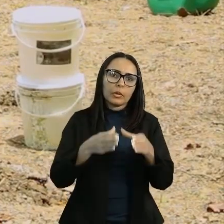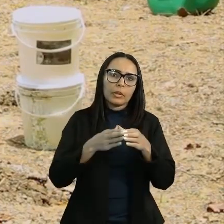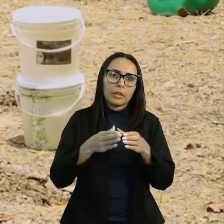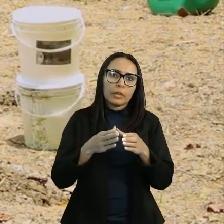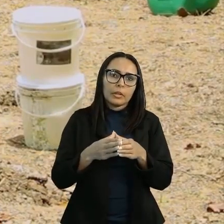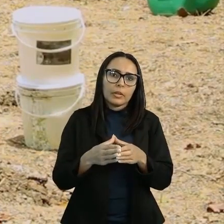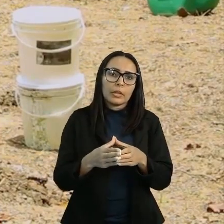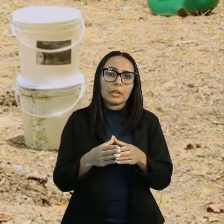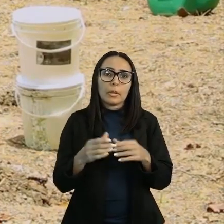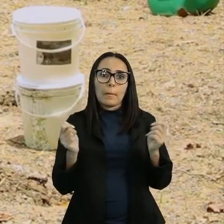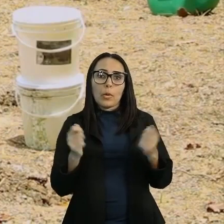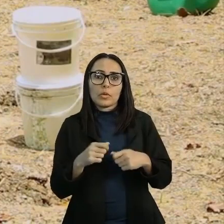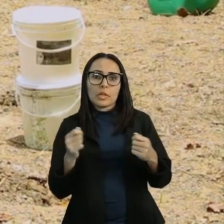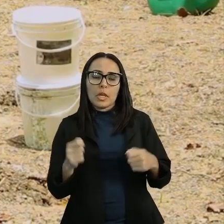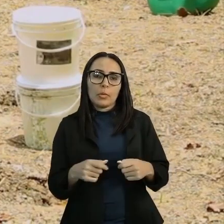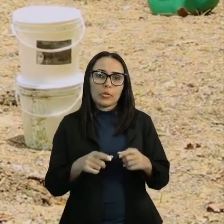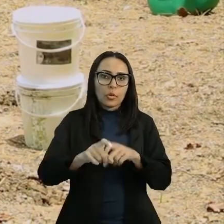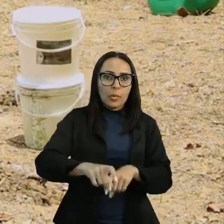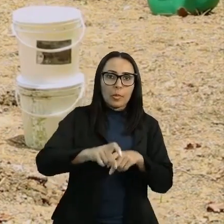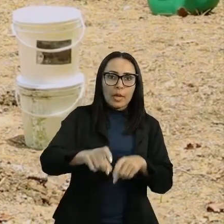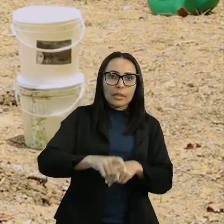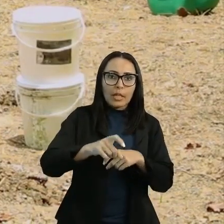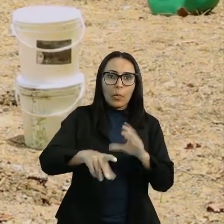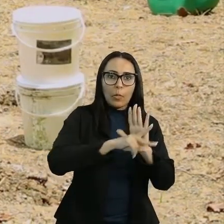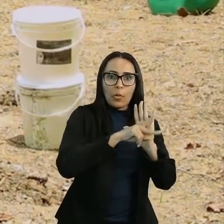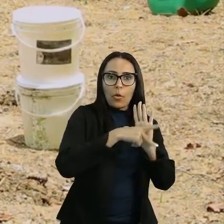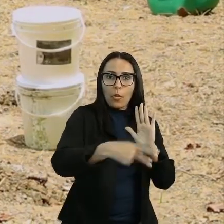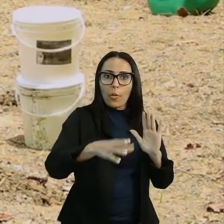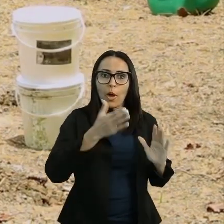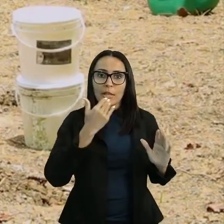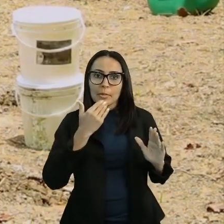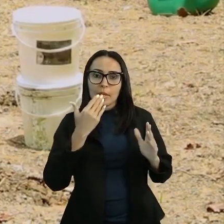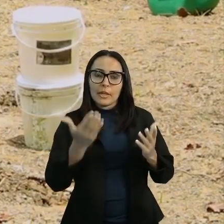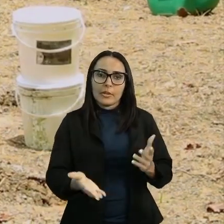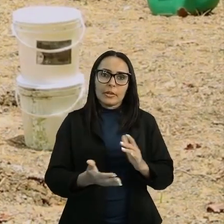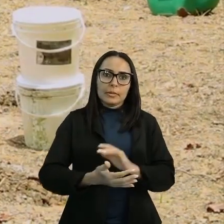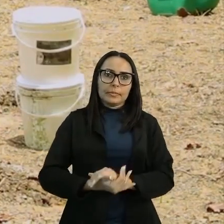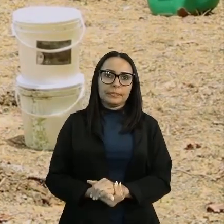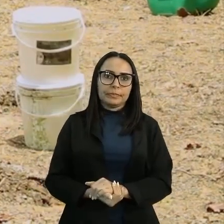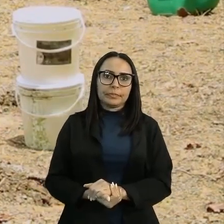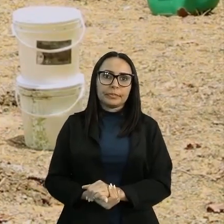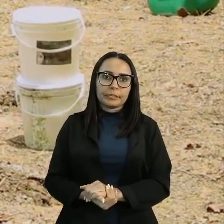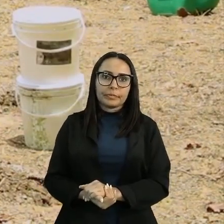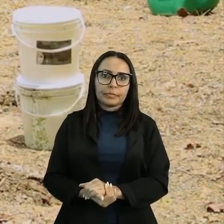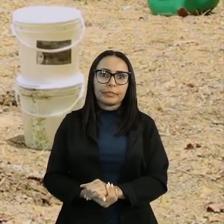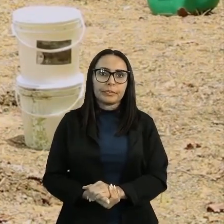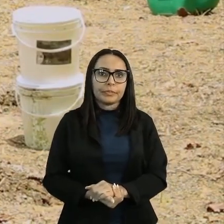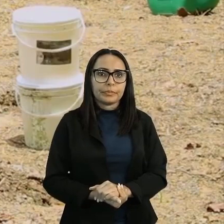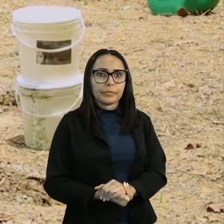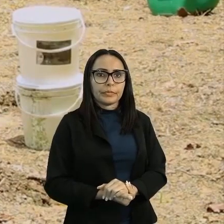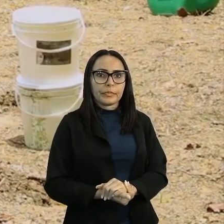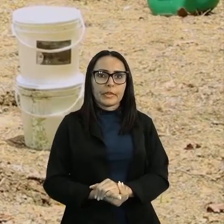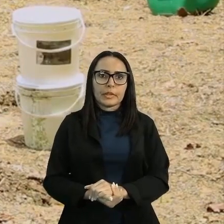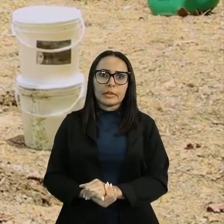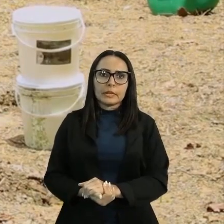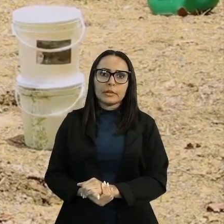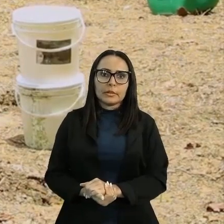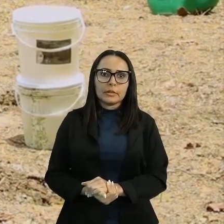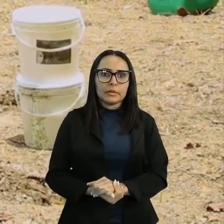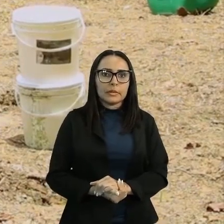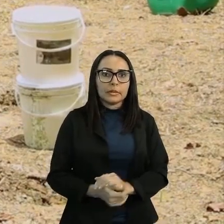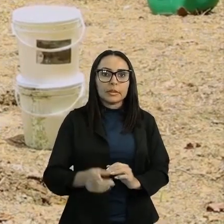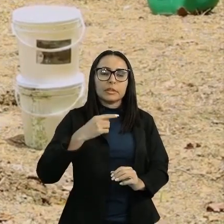Lady's finger. Quiabo. Temos aqui também o quiabo, o indiano mesmo que você conheceu, adora quiabo. Ele fez questão